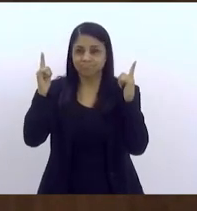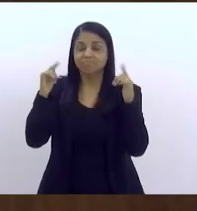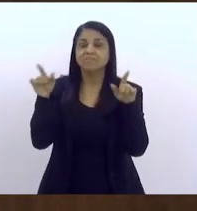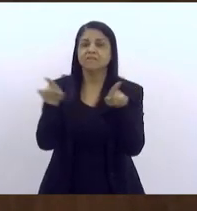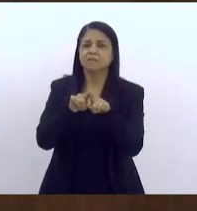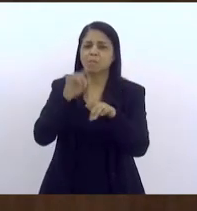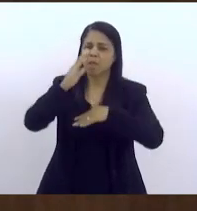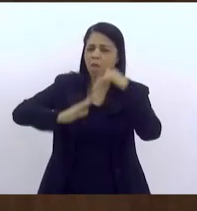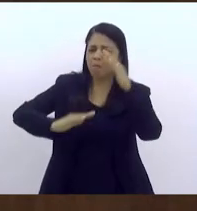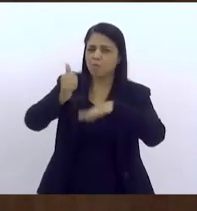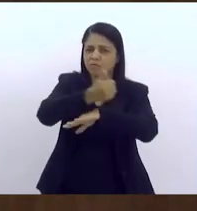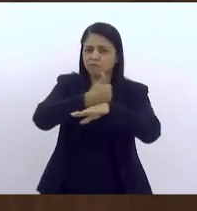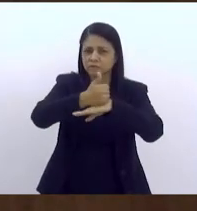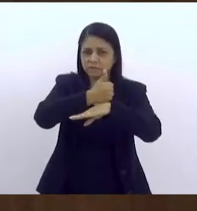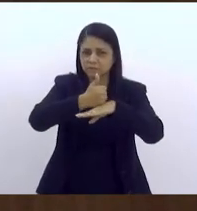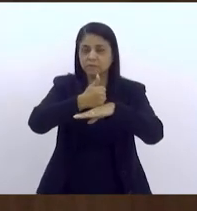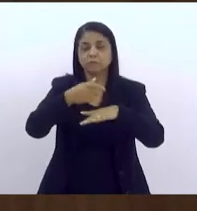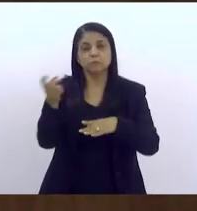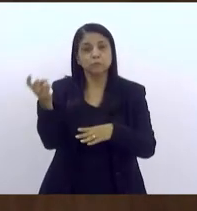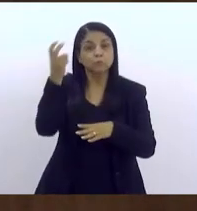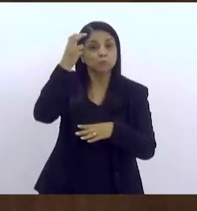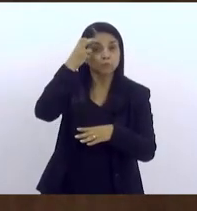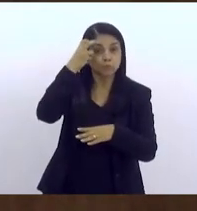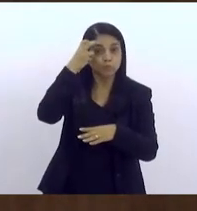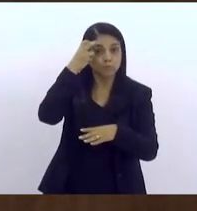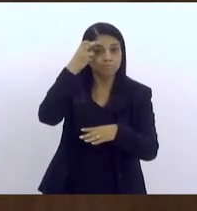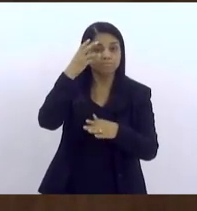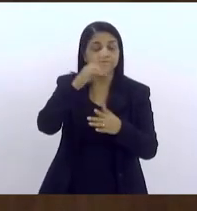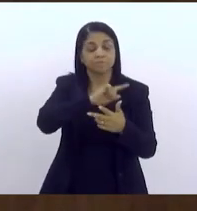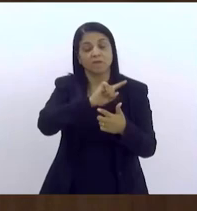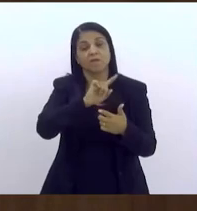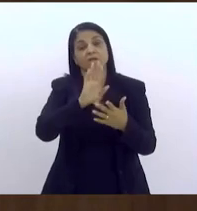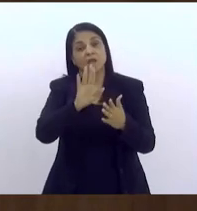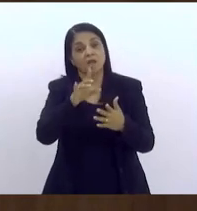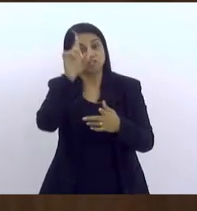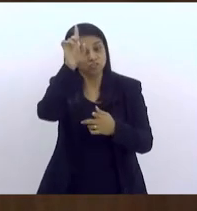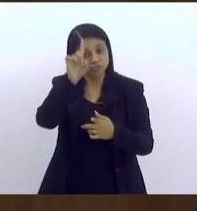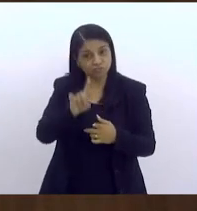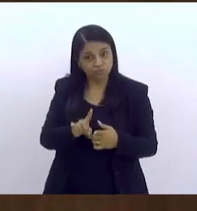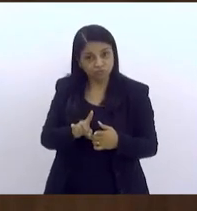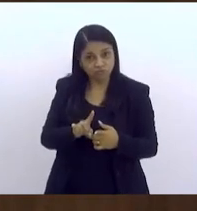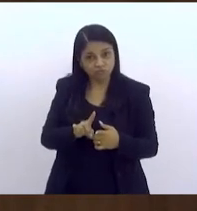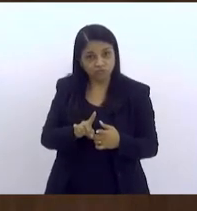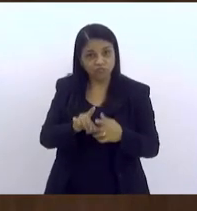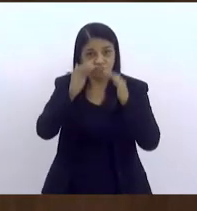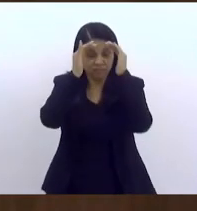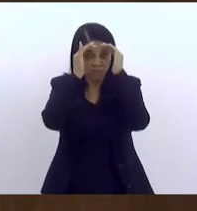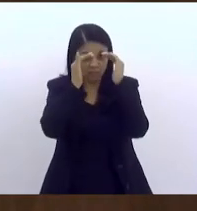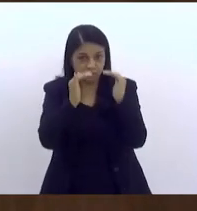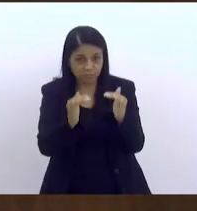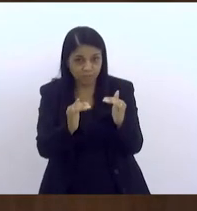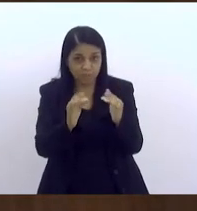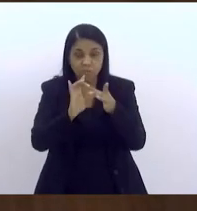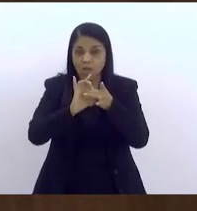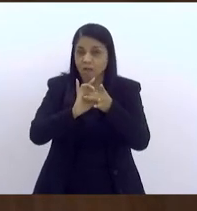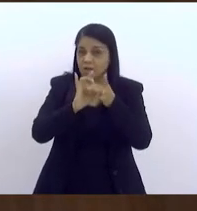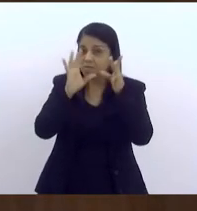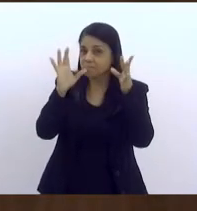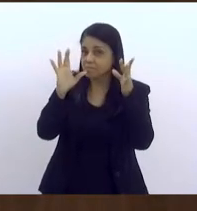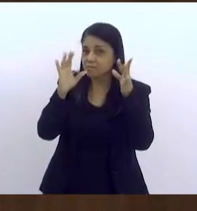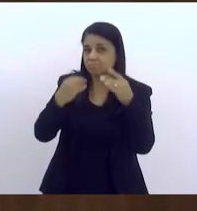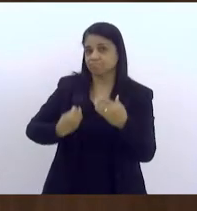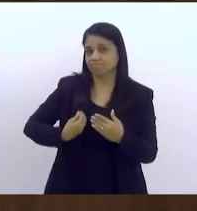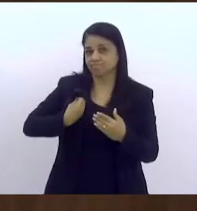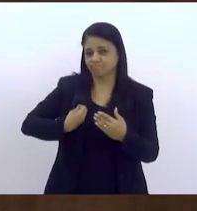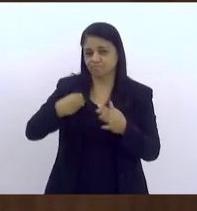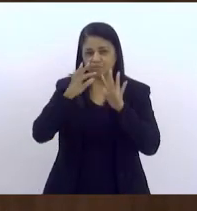profissionalização a cultura aí vamos lá vírgula dignidade e respeito a liberdade e